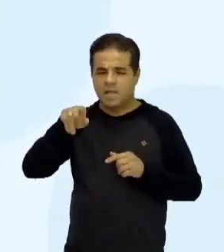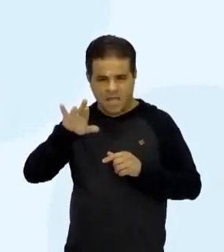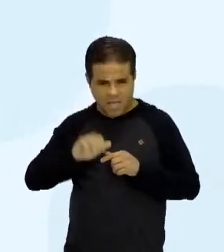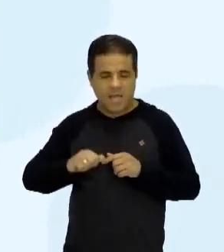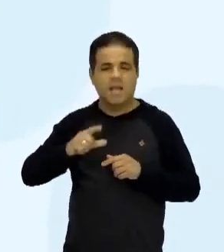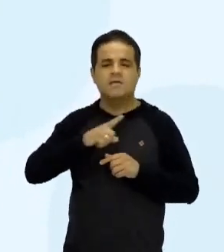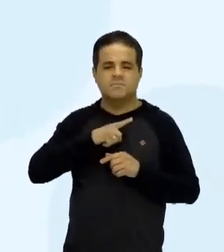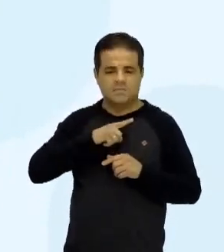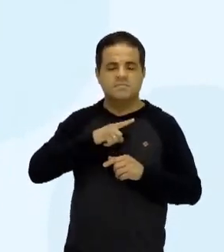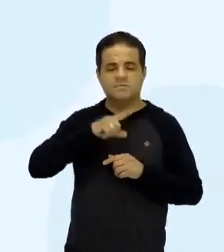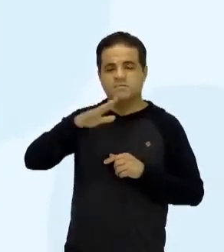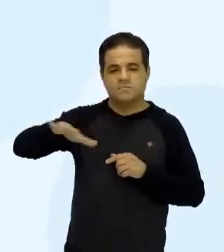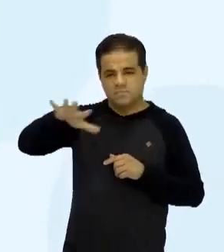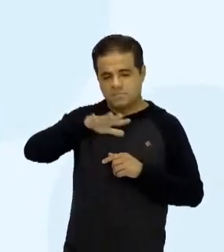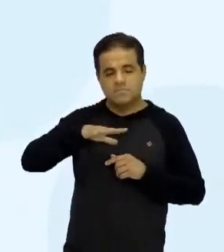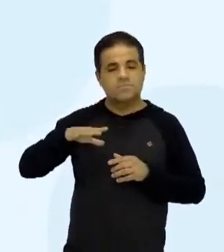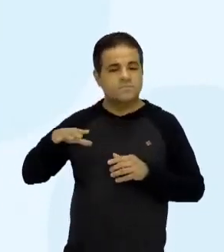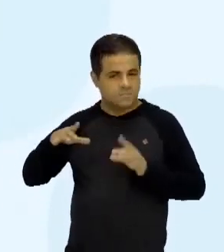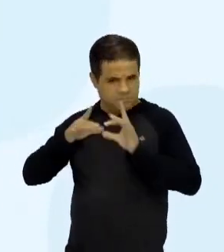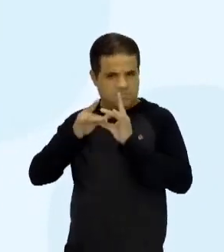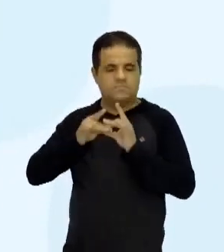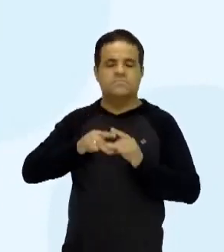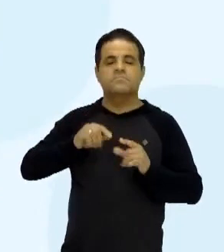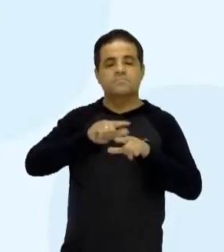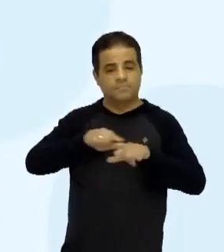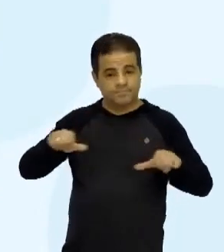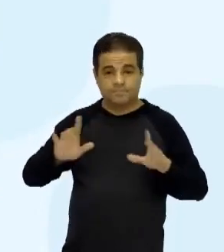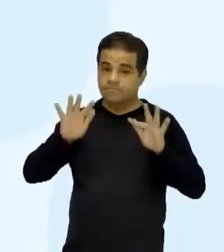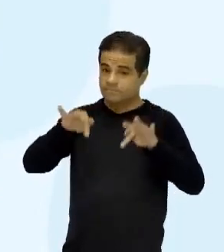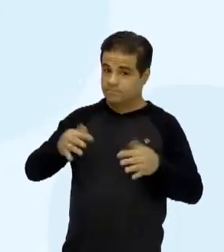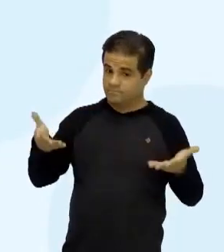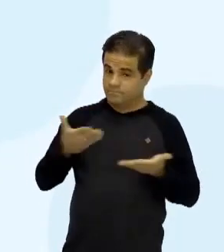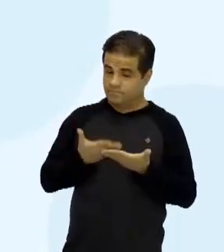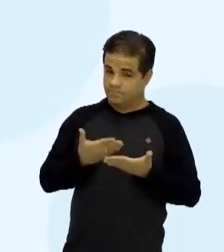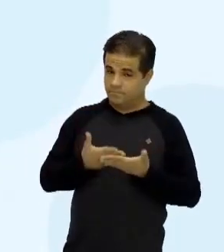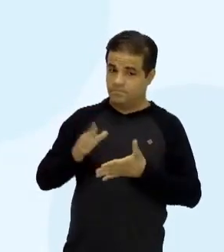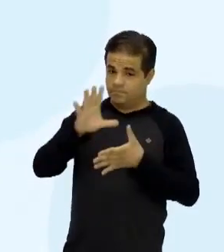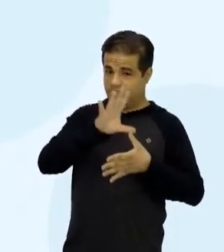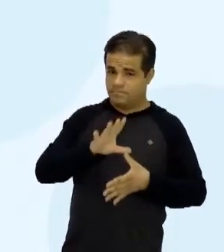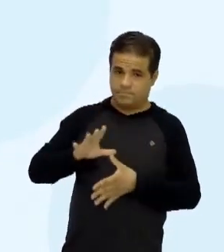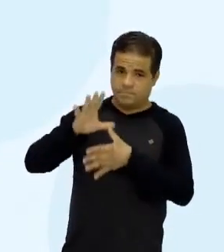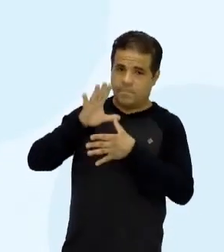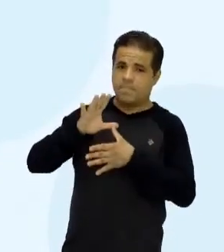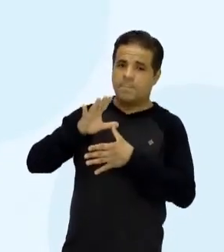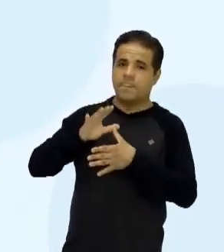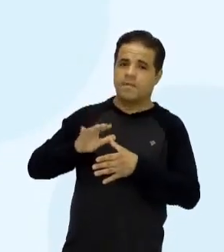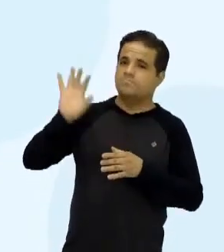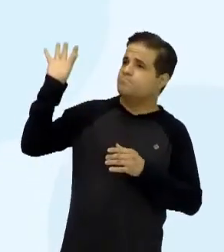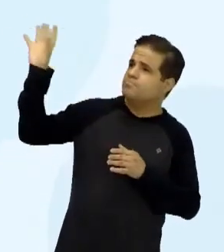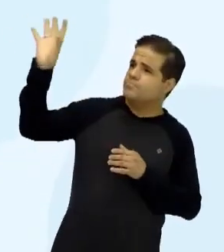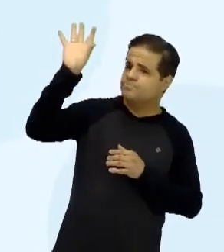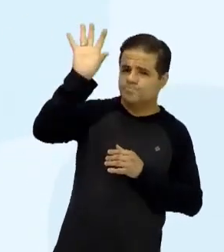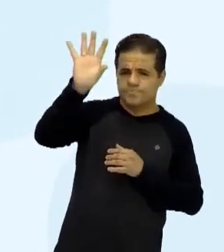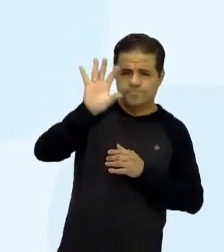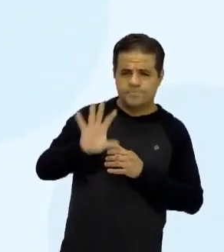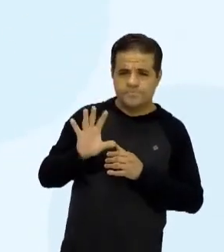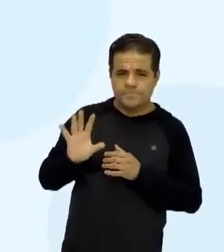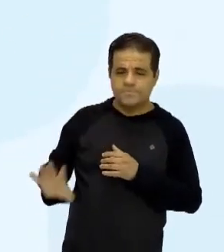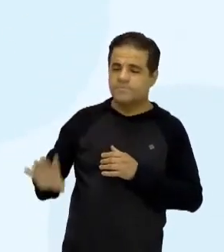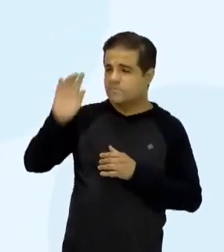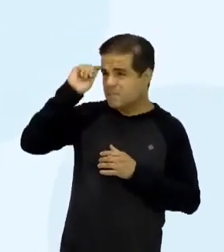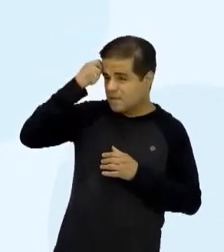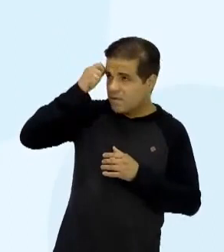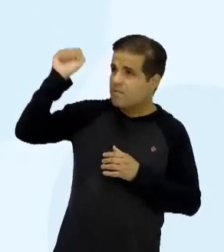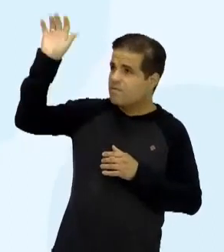faixa de transição com o deserto do Saara. E para finalizar a aula, um mapa com as sub-regiões da